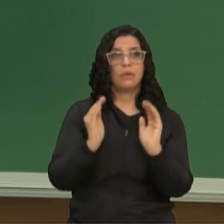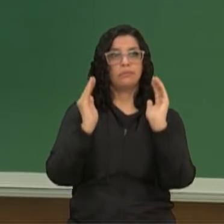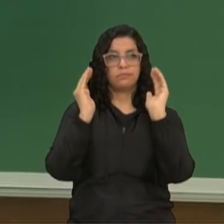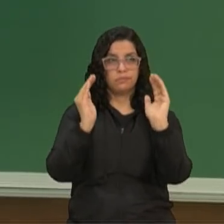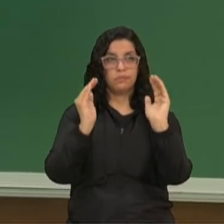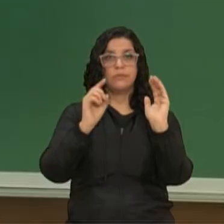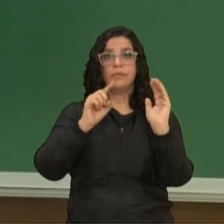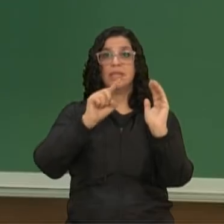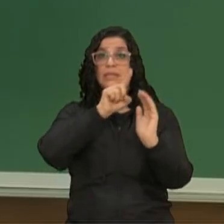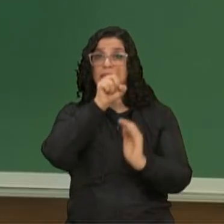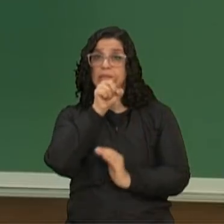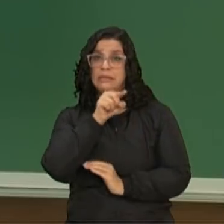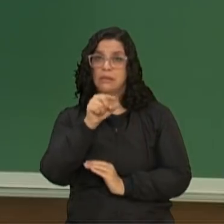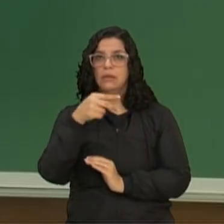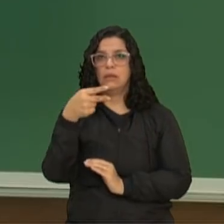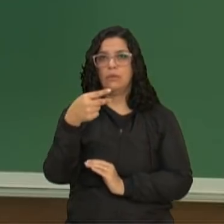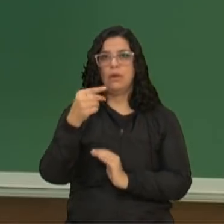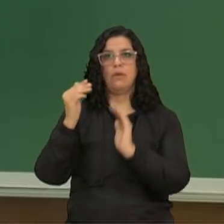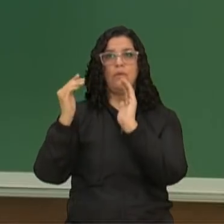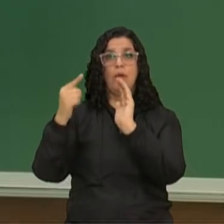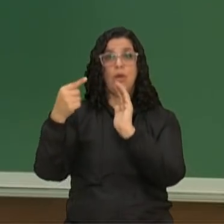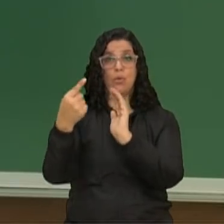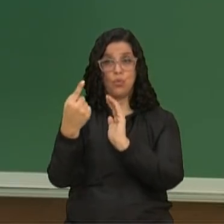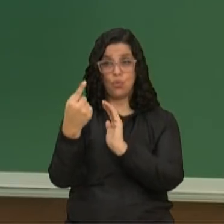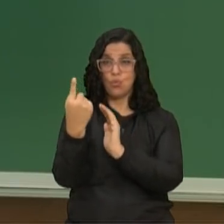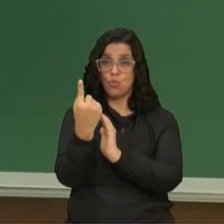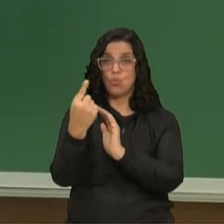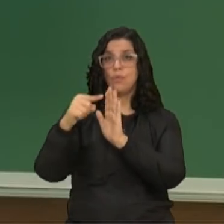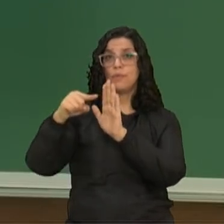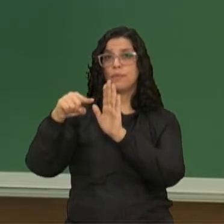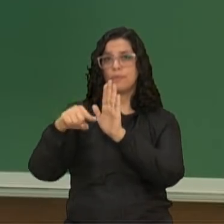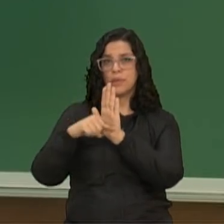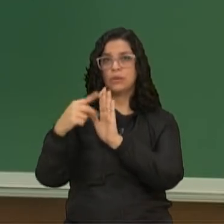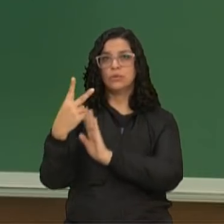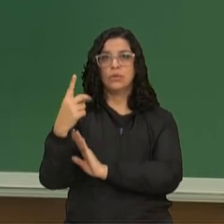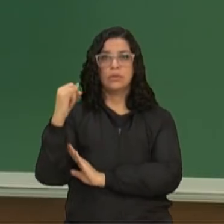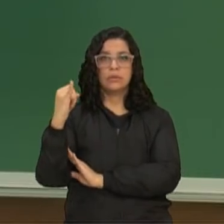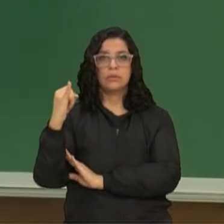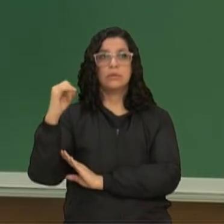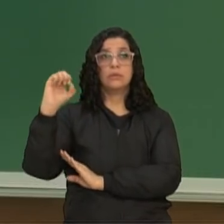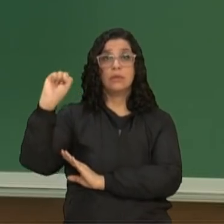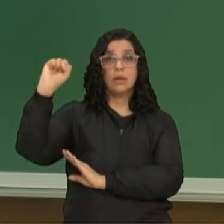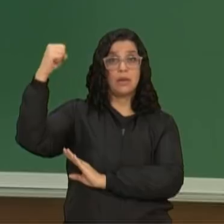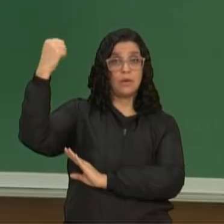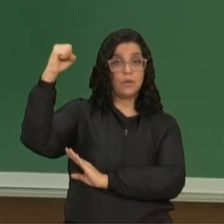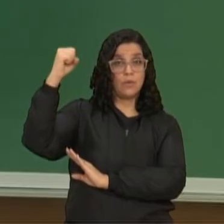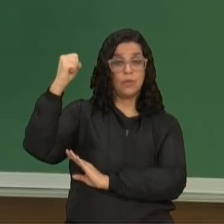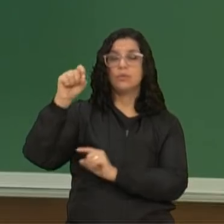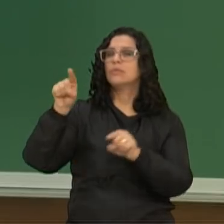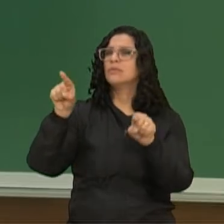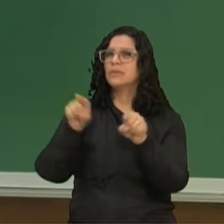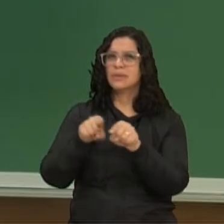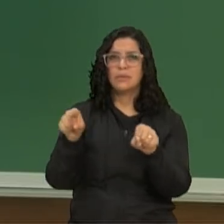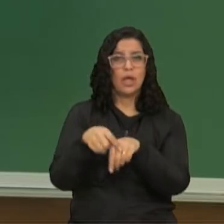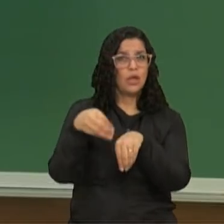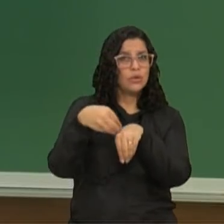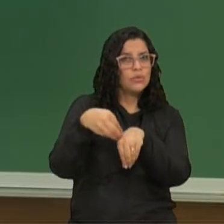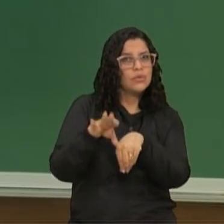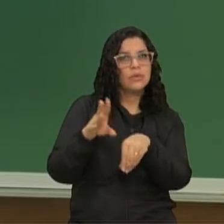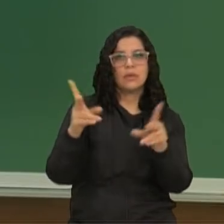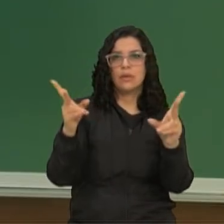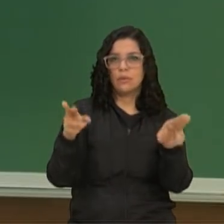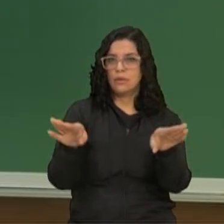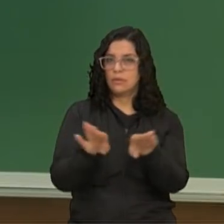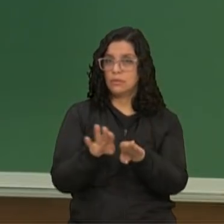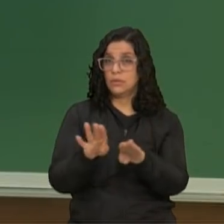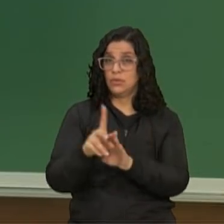de z igual a 1 menos 2i elevado a 8. Agora, a mesma dica que eu fiz lá